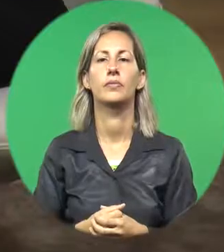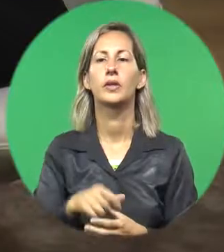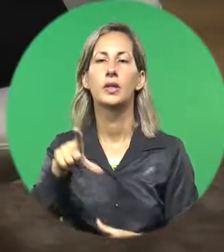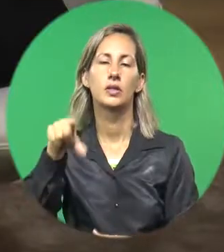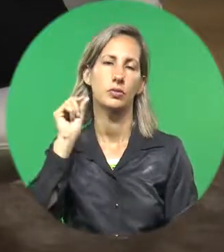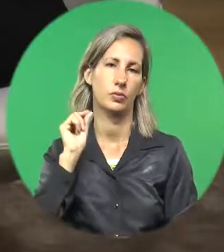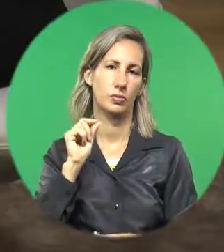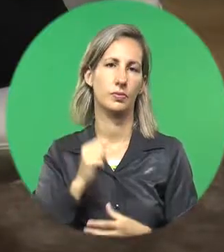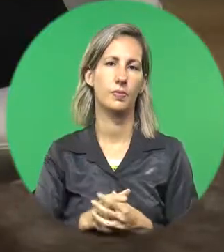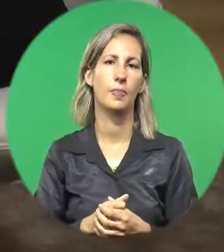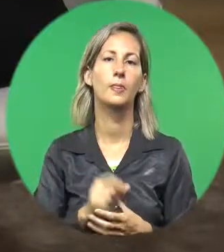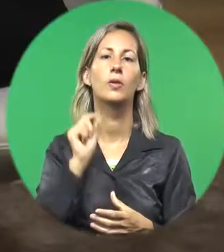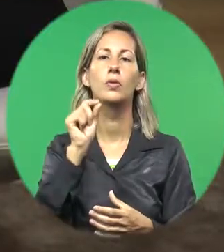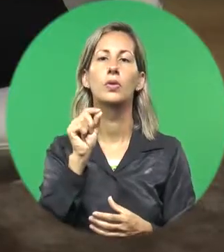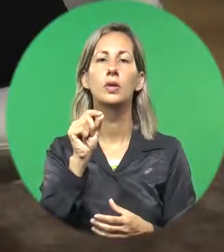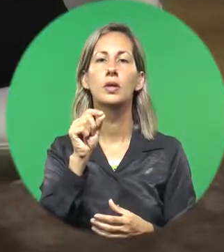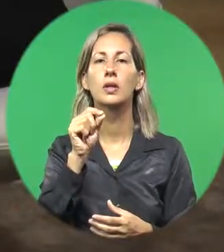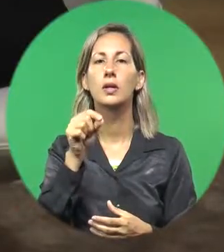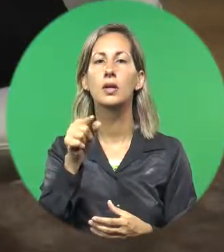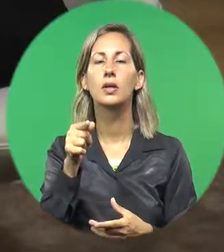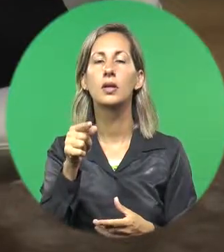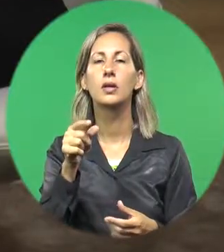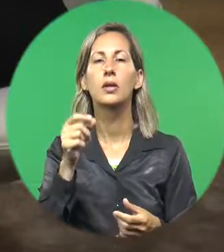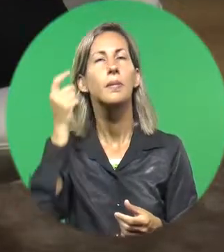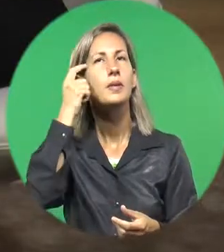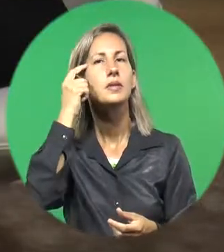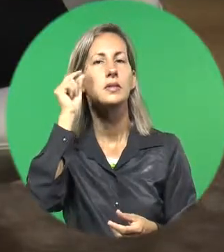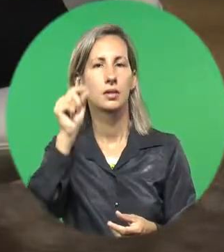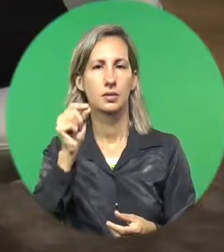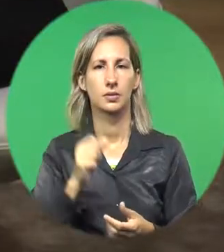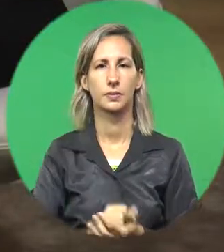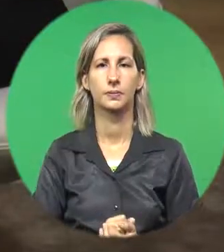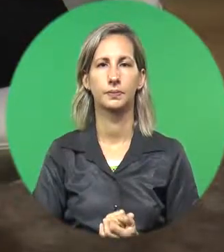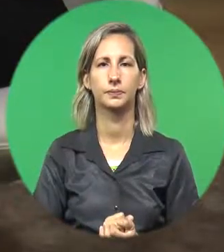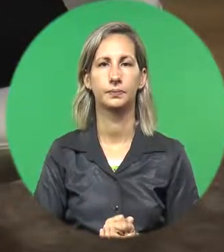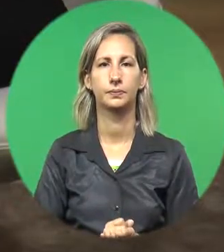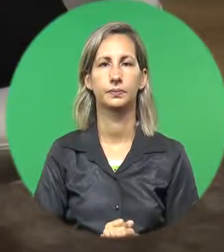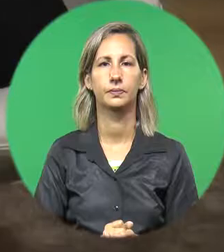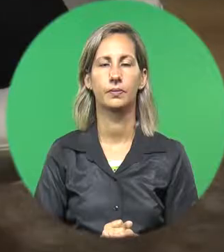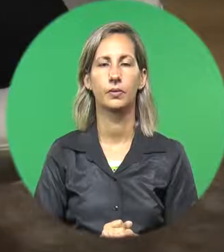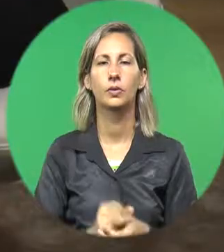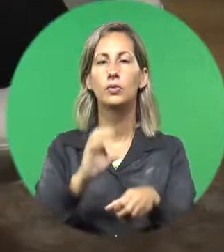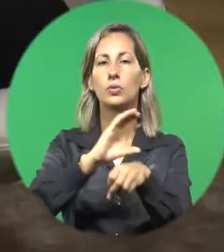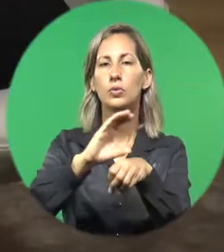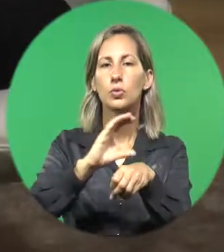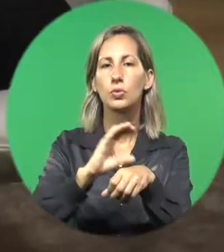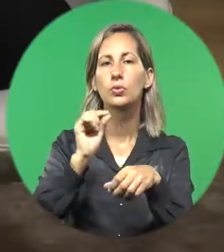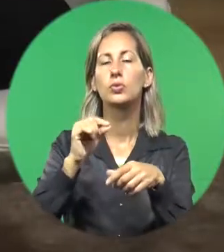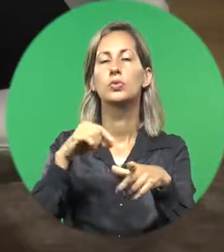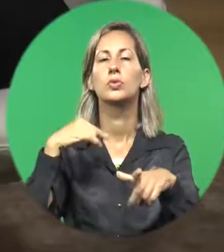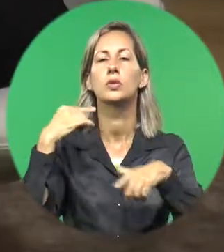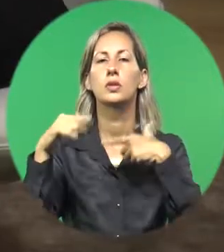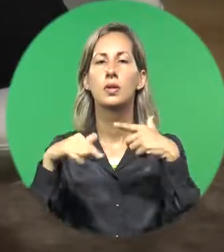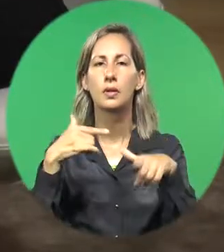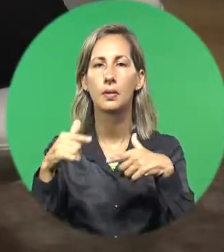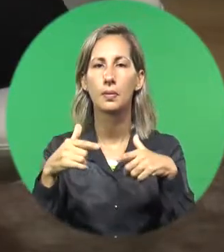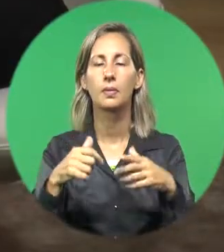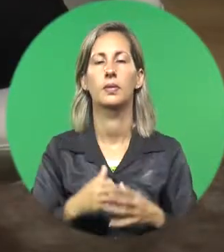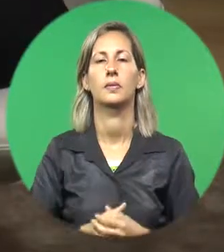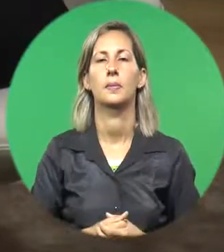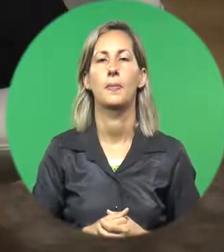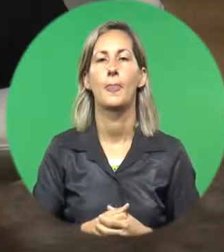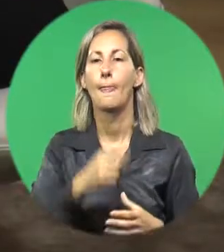ser escolhidos. O que é que se tem feito, o que é que se tem pensado nesse sentido? Além do workshop que